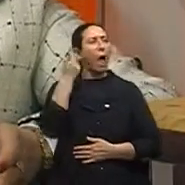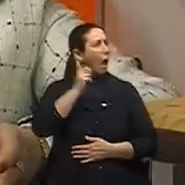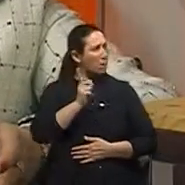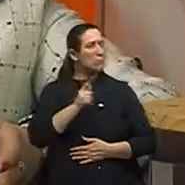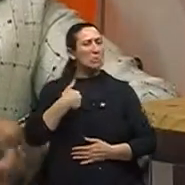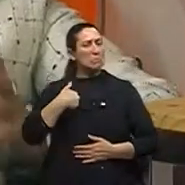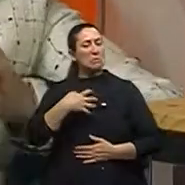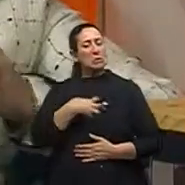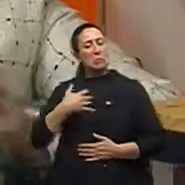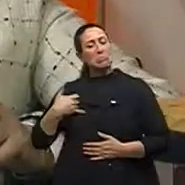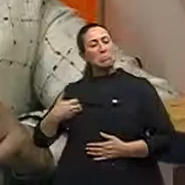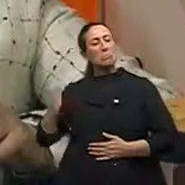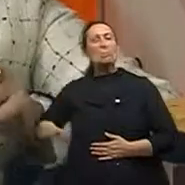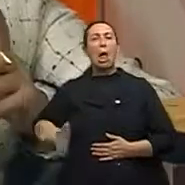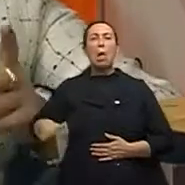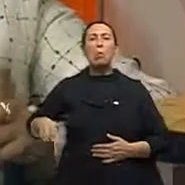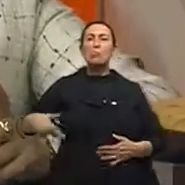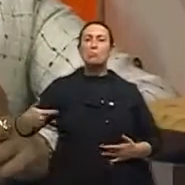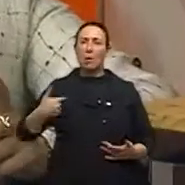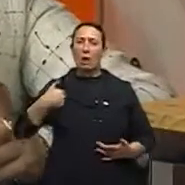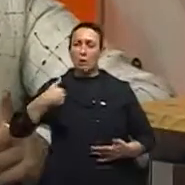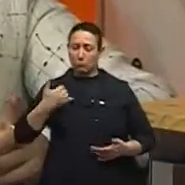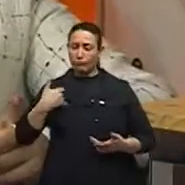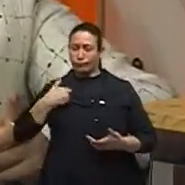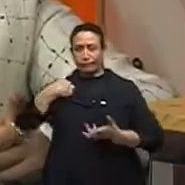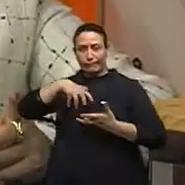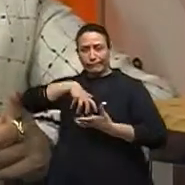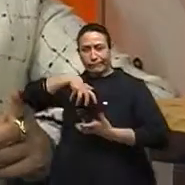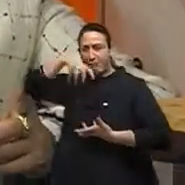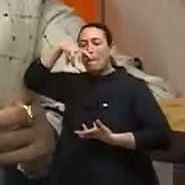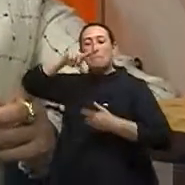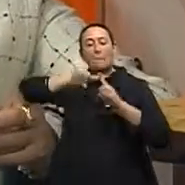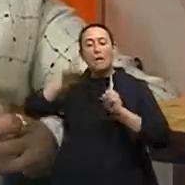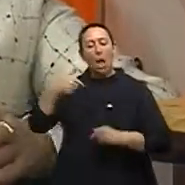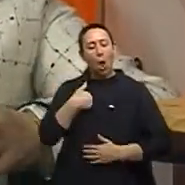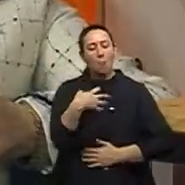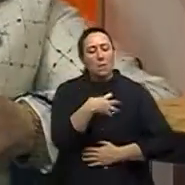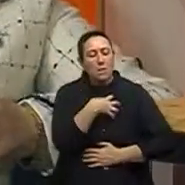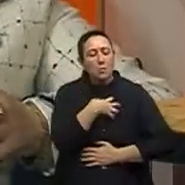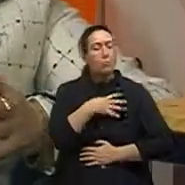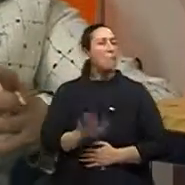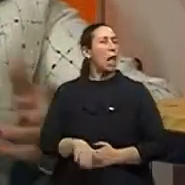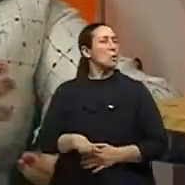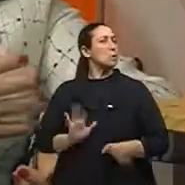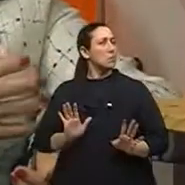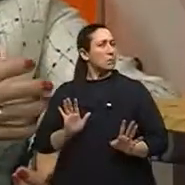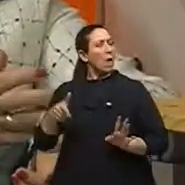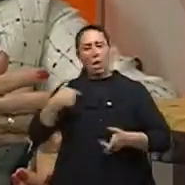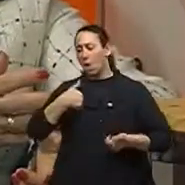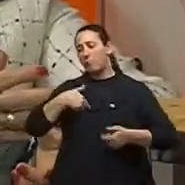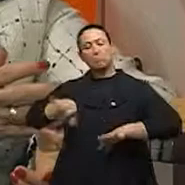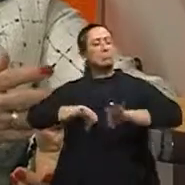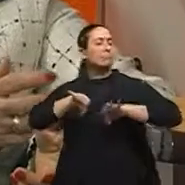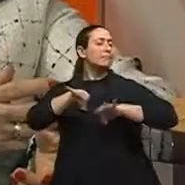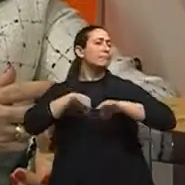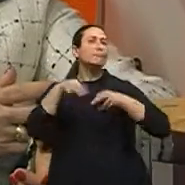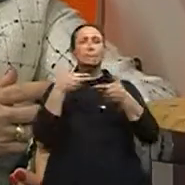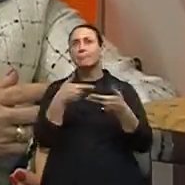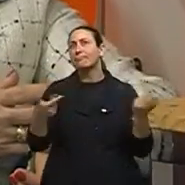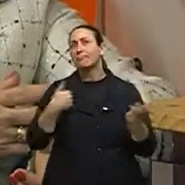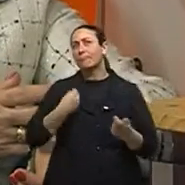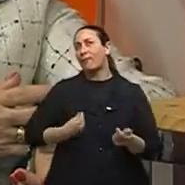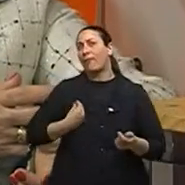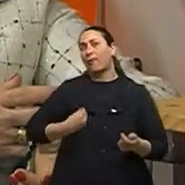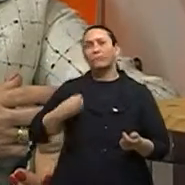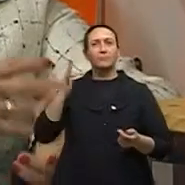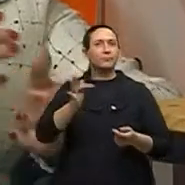anos mais jovem isto quer dizer que ele vai viver os projetos da da meia idade na equivalente aos projetos